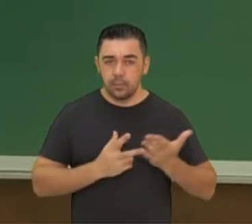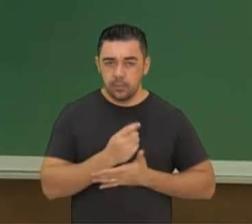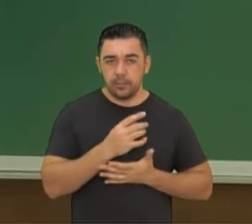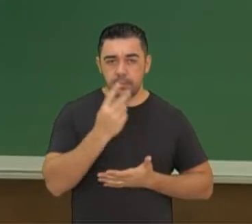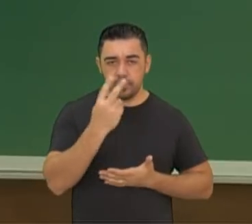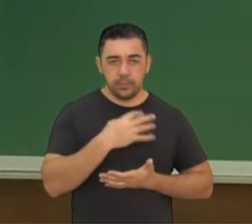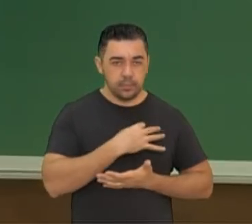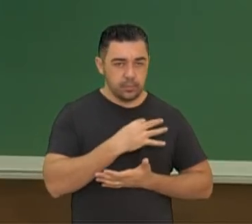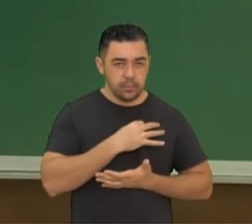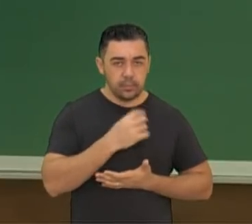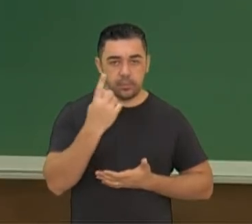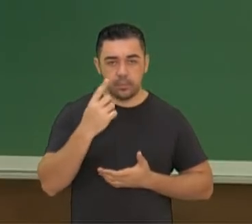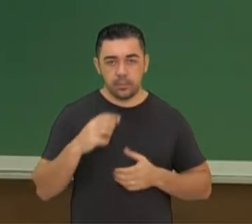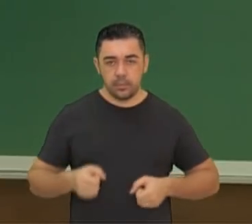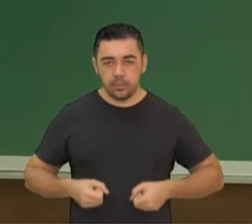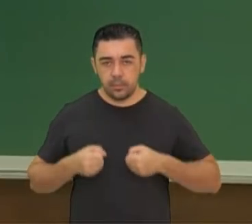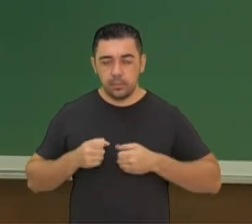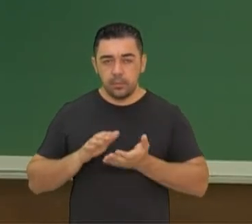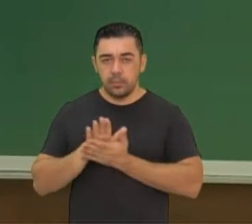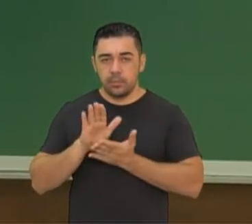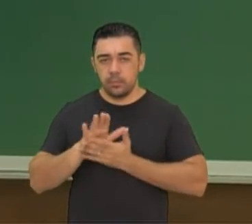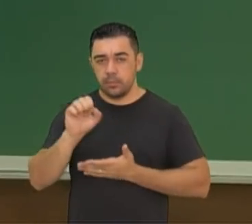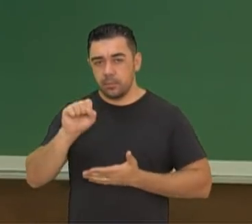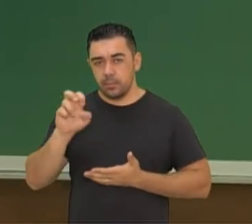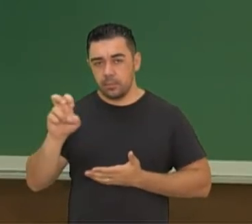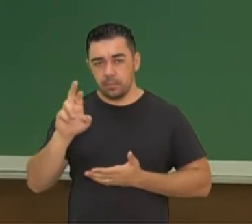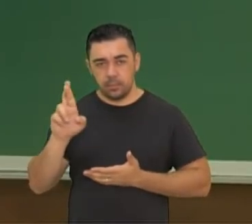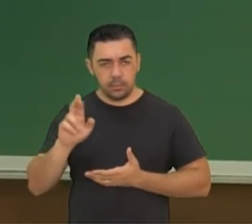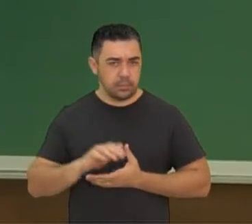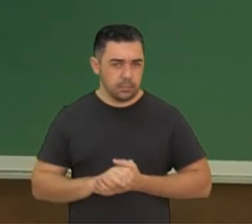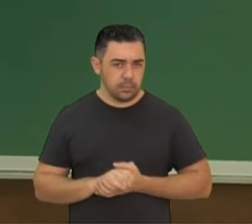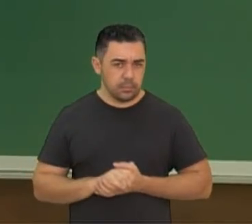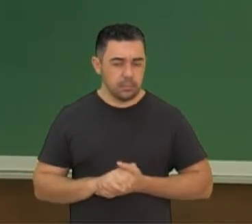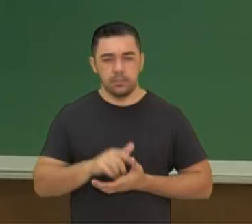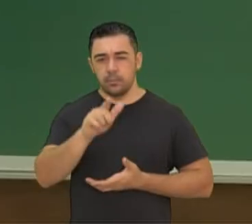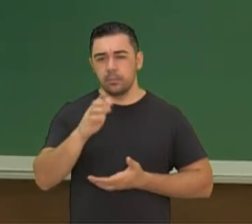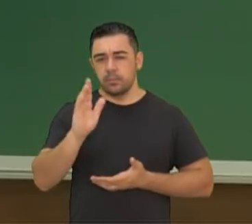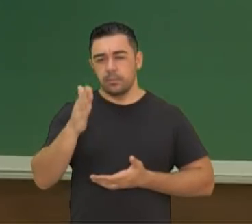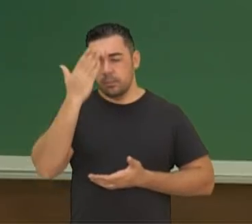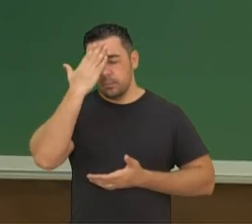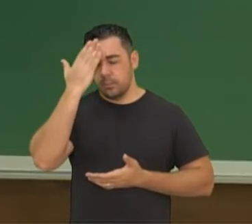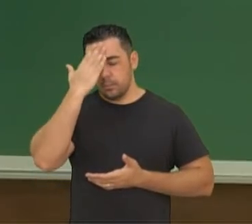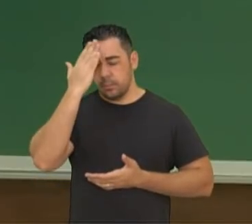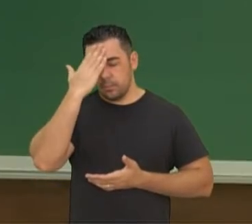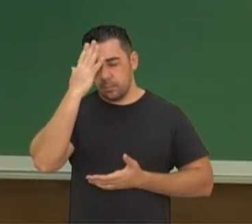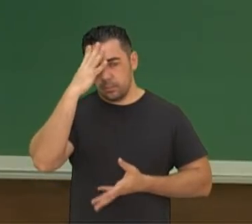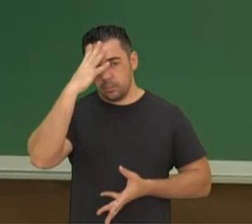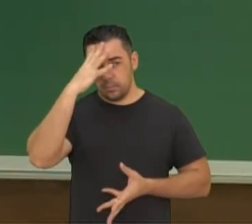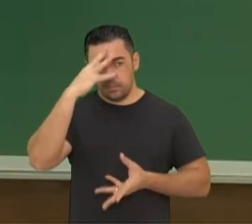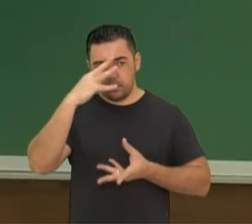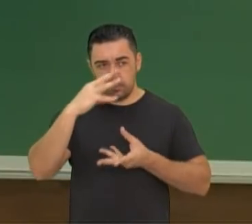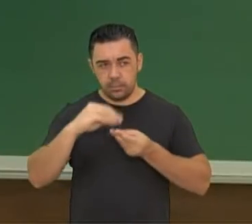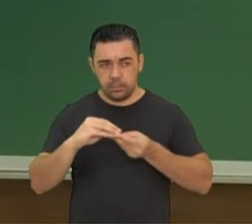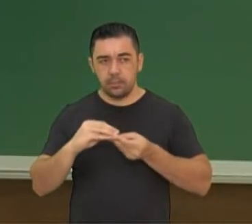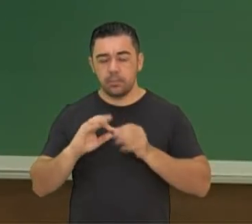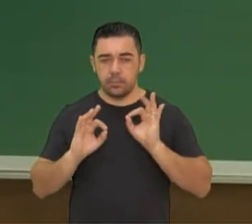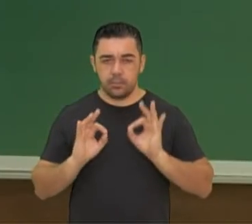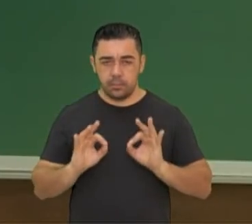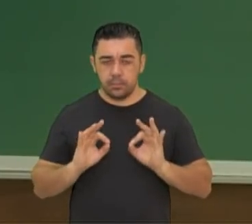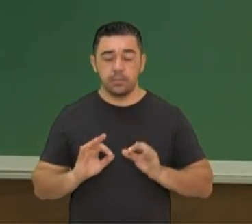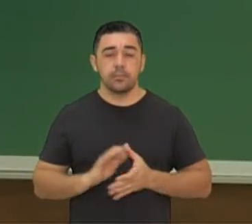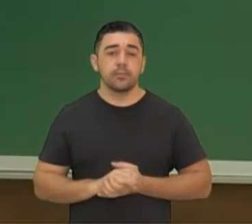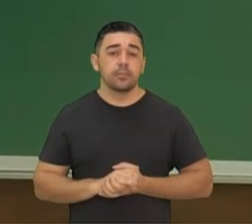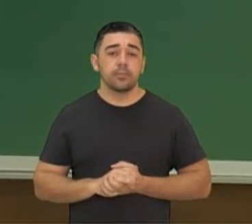duas camisetas e uma calça e gastei R$85. Para quem já está tranquilo, está entendendo facinho esse tipo de